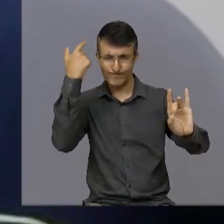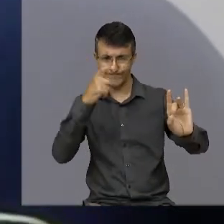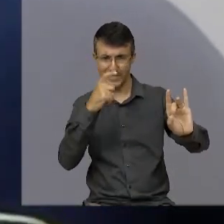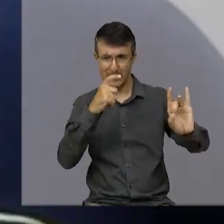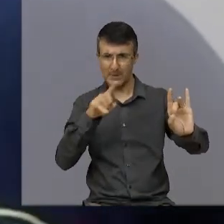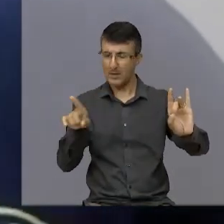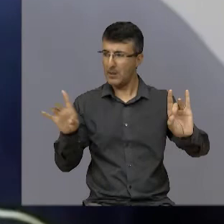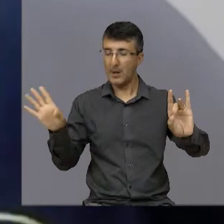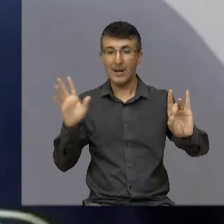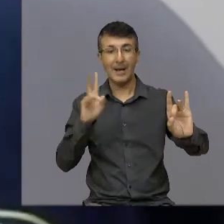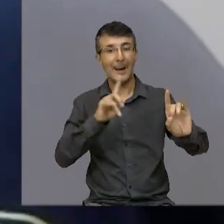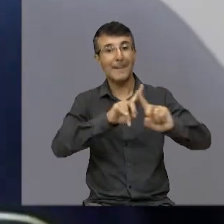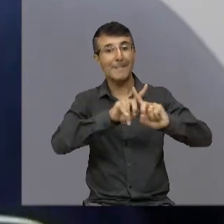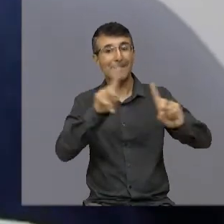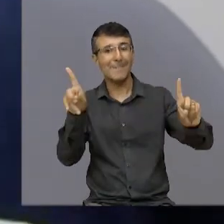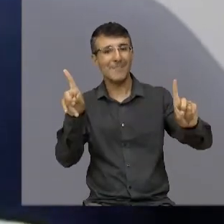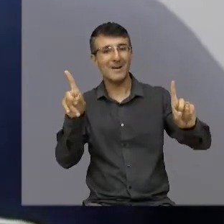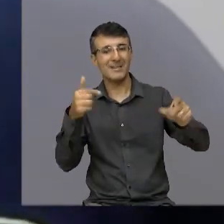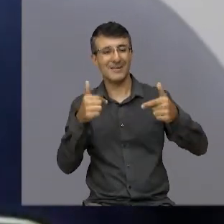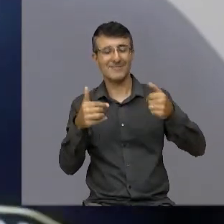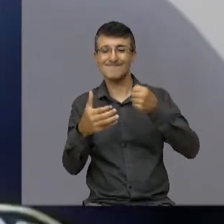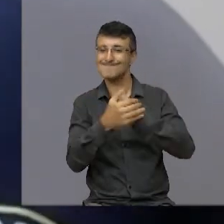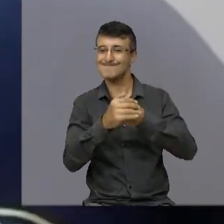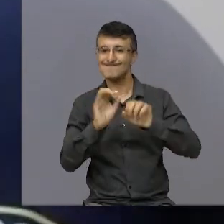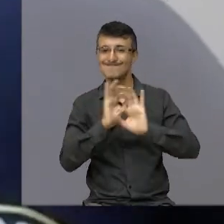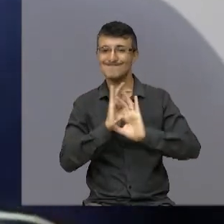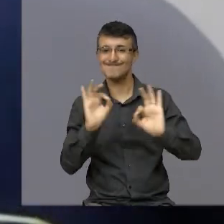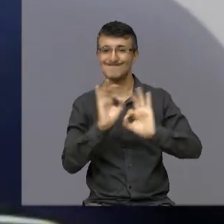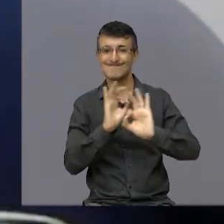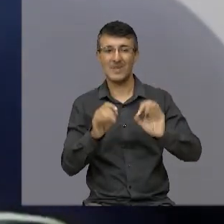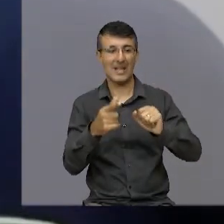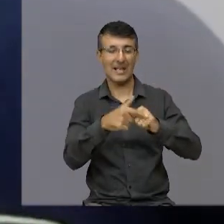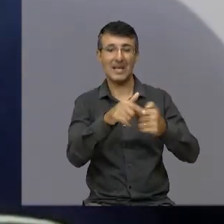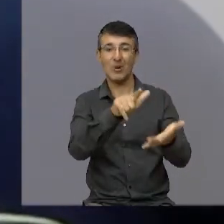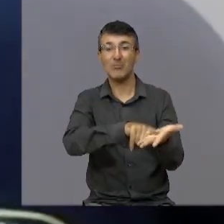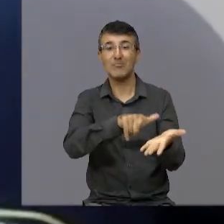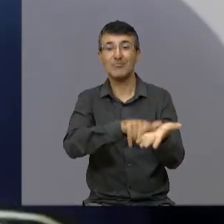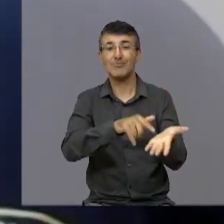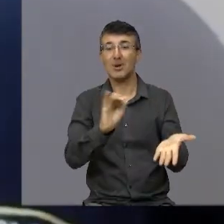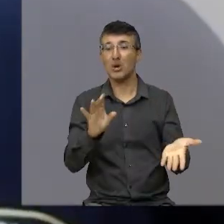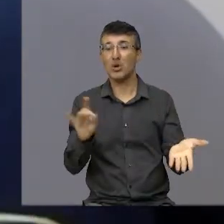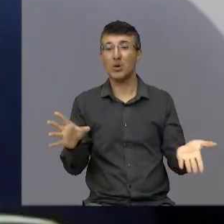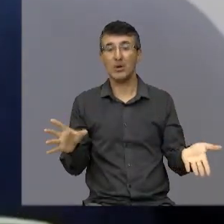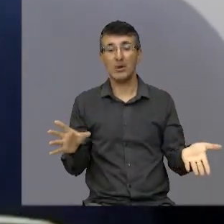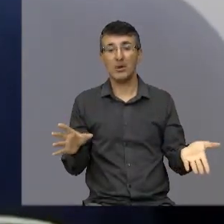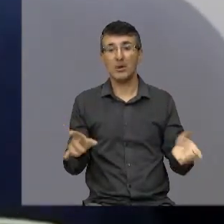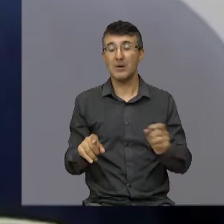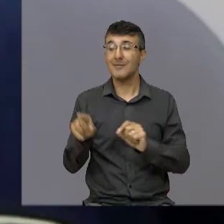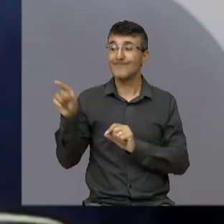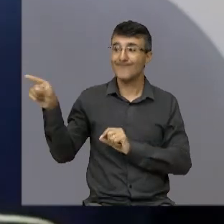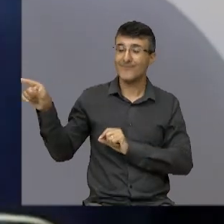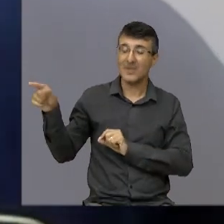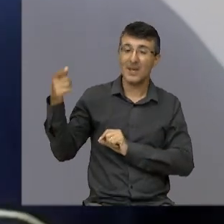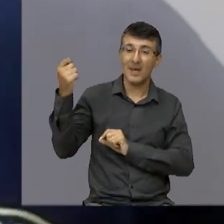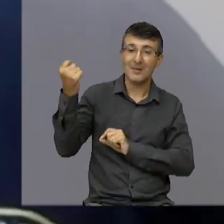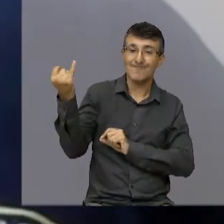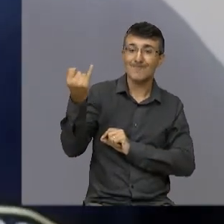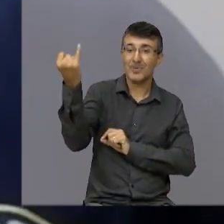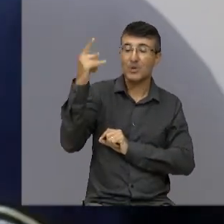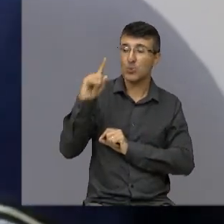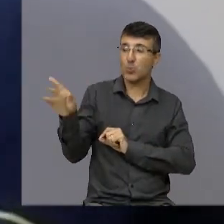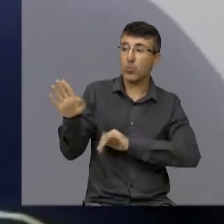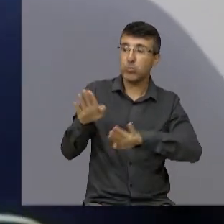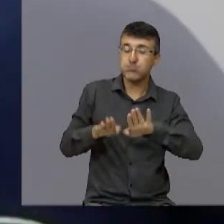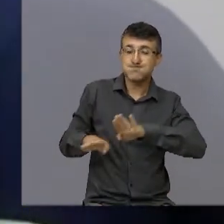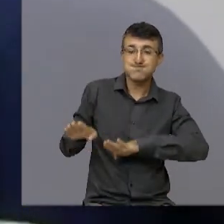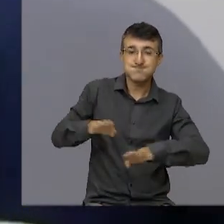protege ninguém, porque ela é um papel. Então, ela também tem que tomar os seus devidos cuidados